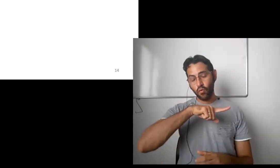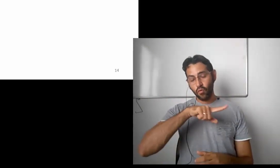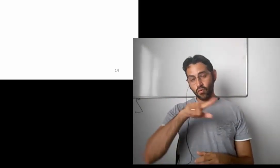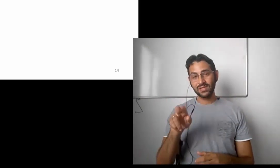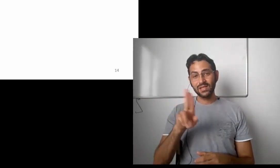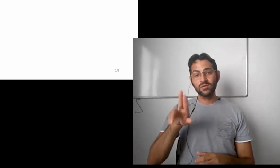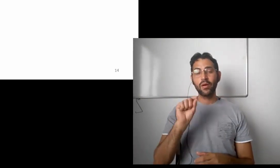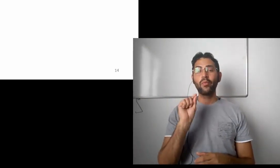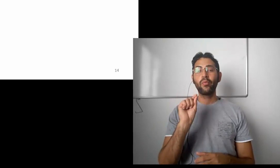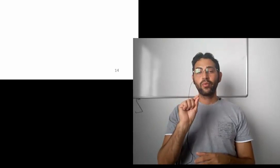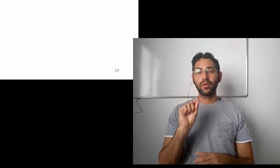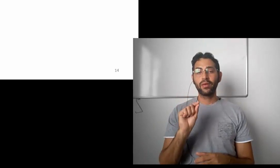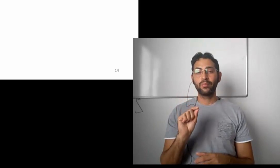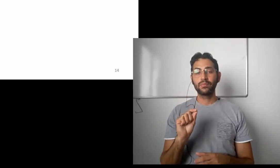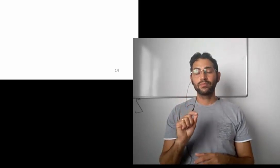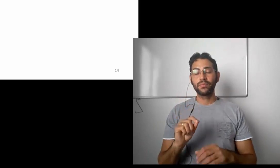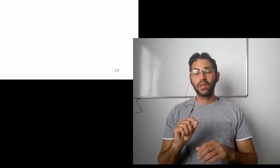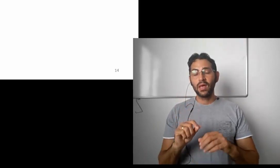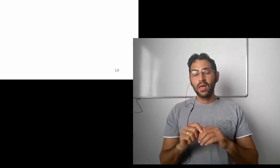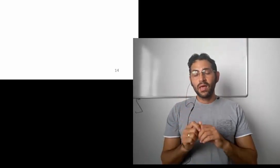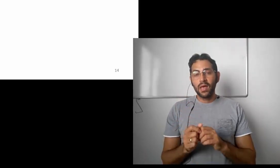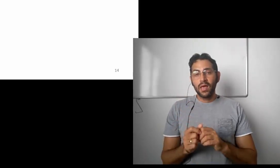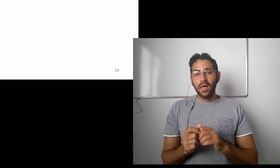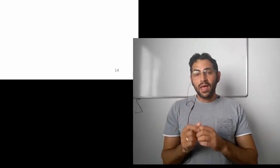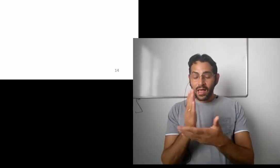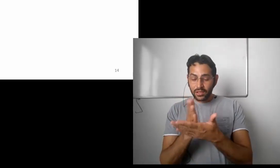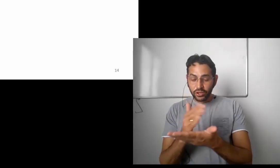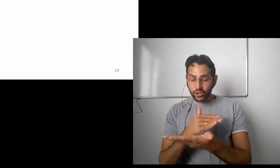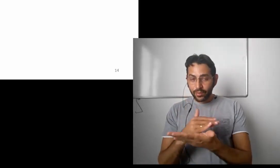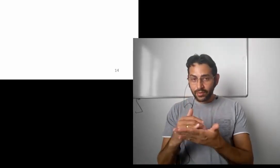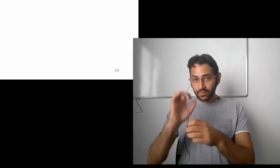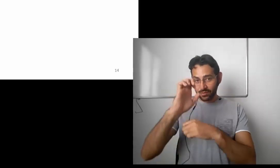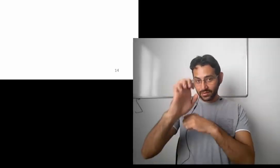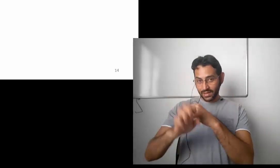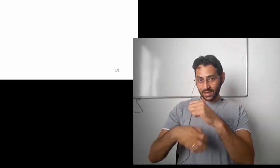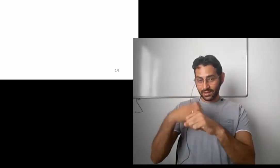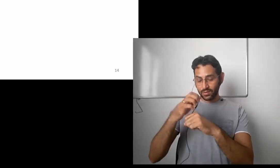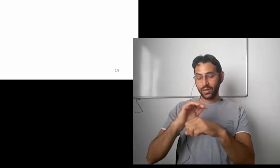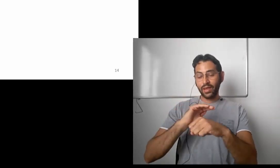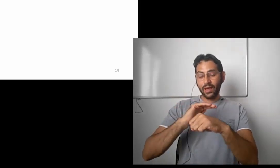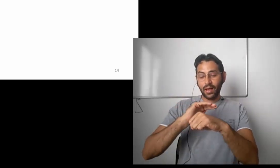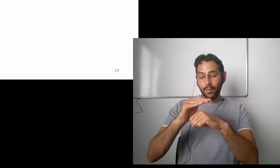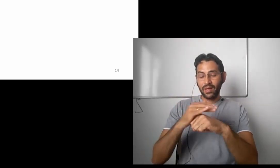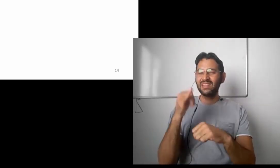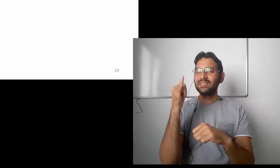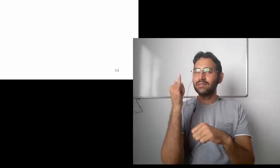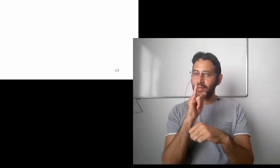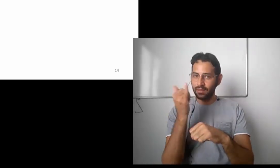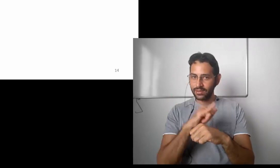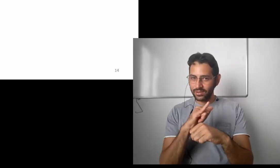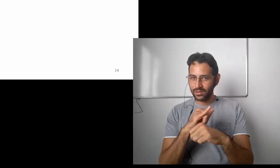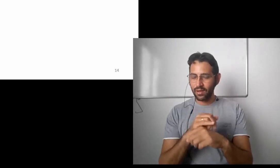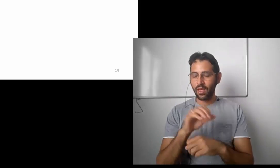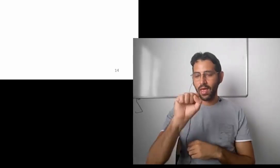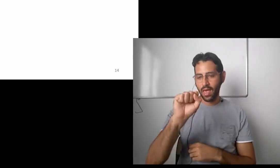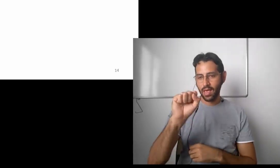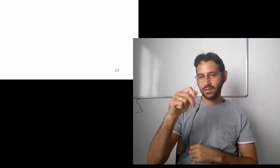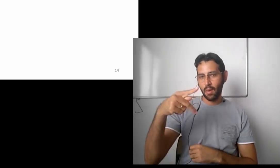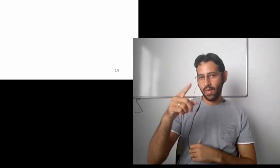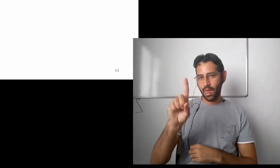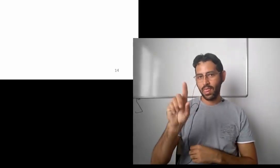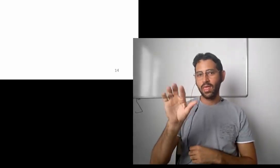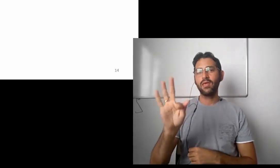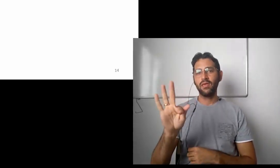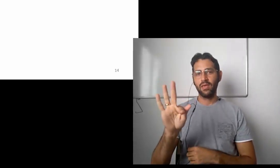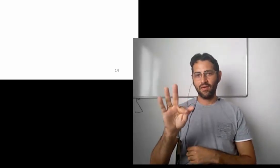quais são esses elementos utilizando a distribuição eletrônica. Por que isso aqui está em evidência?